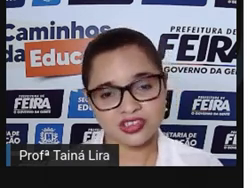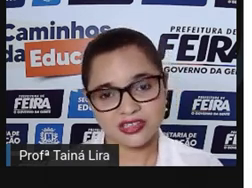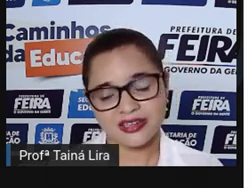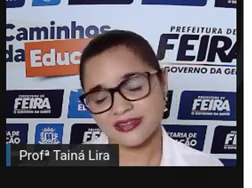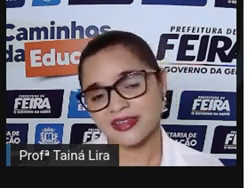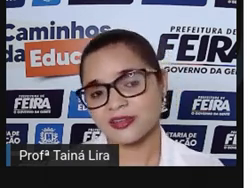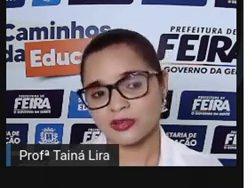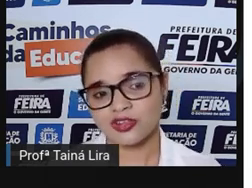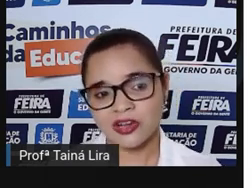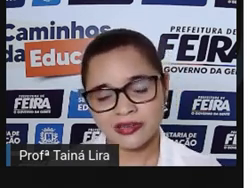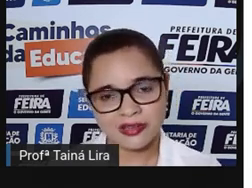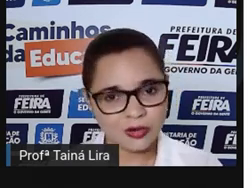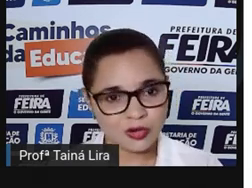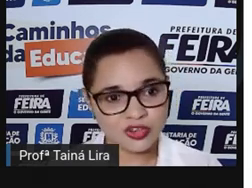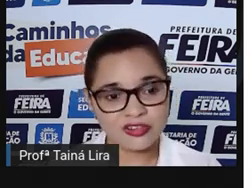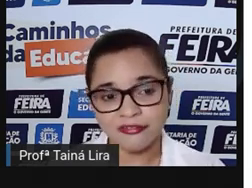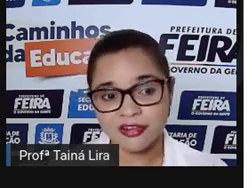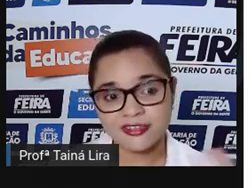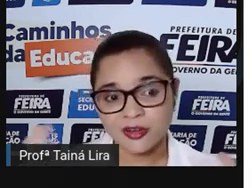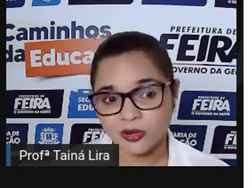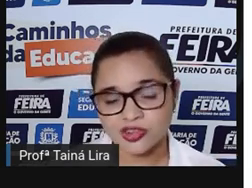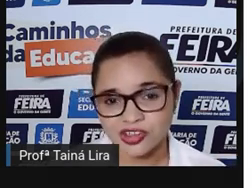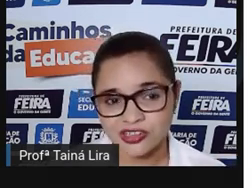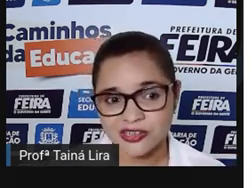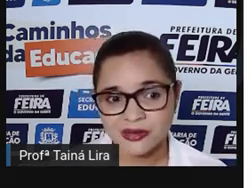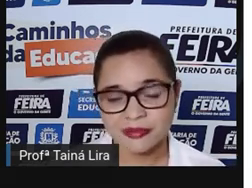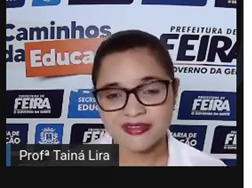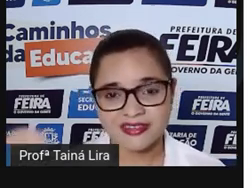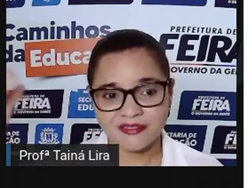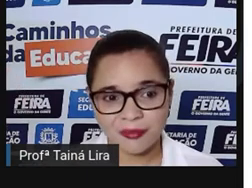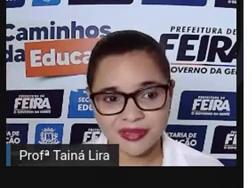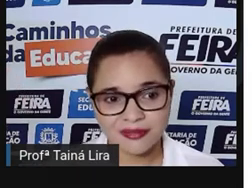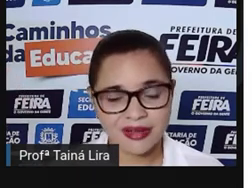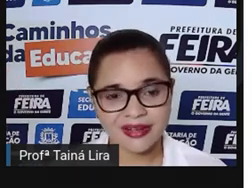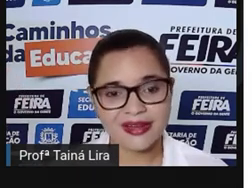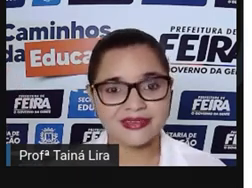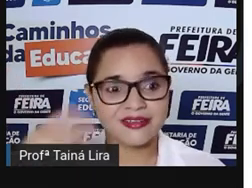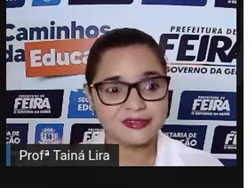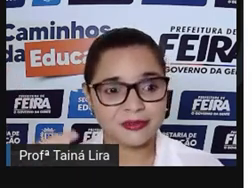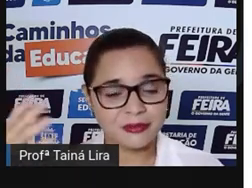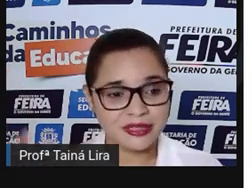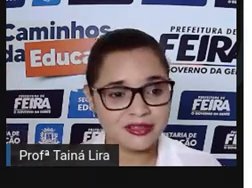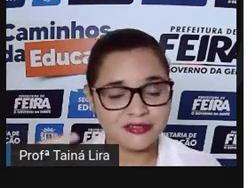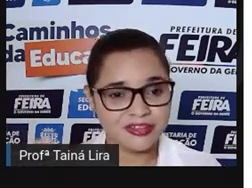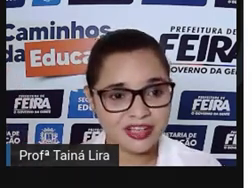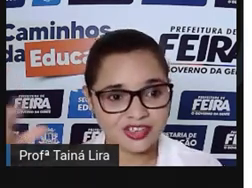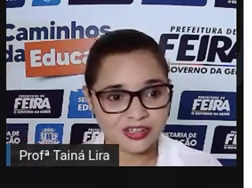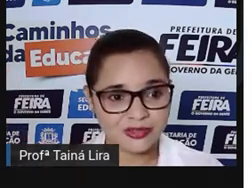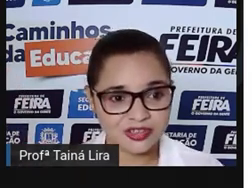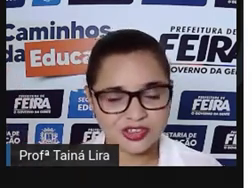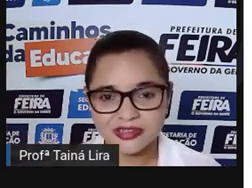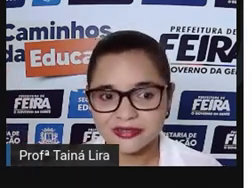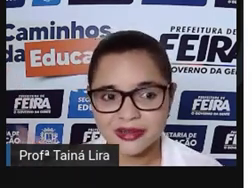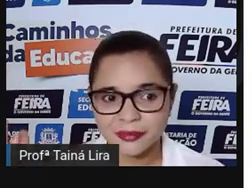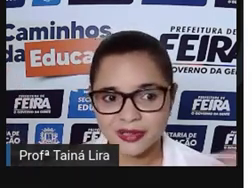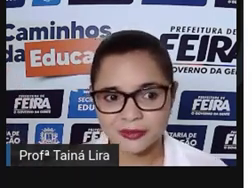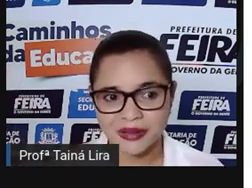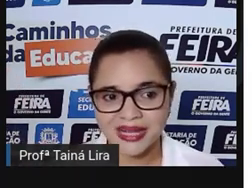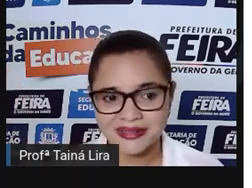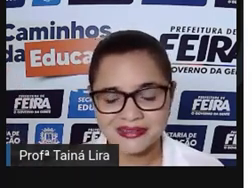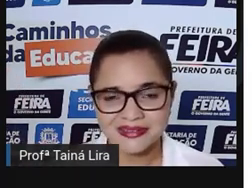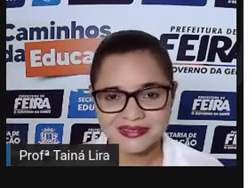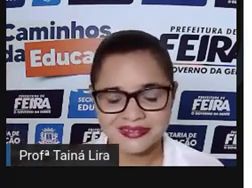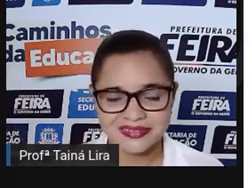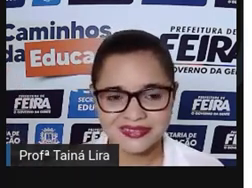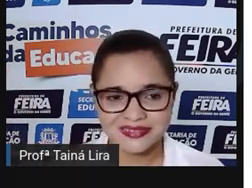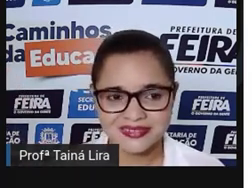não tinha, né, a tecnologia que tem hoje. Se fosse hoje, precisava mandar uma carta e viajar durante tanto tempo ali no